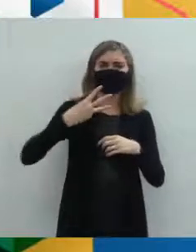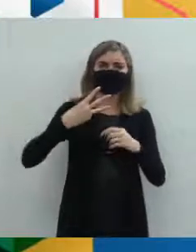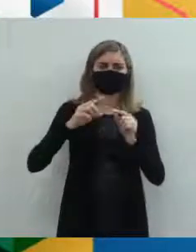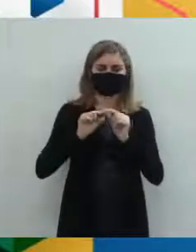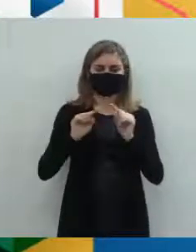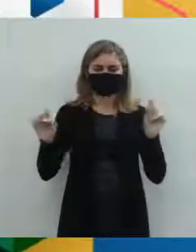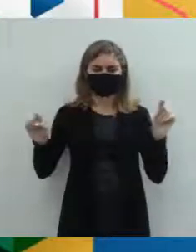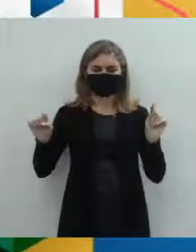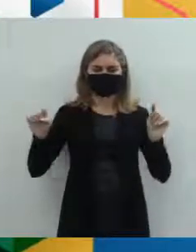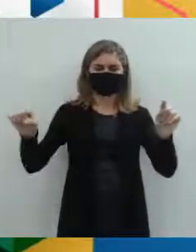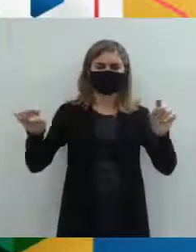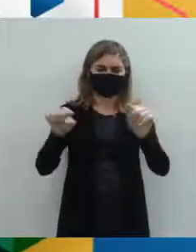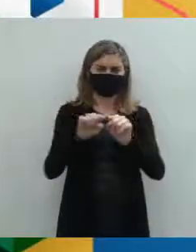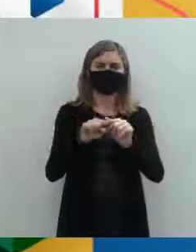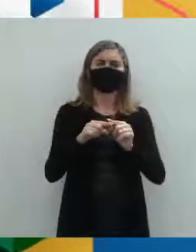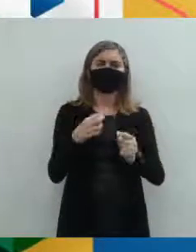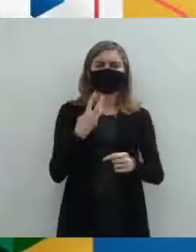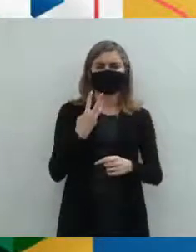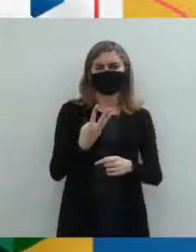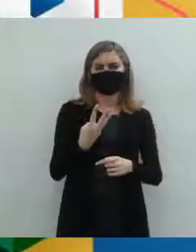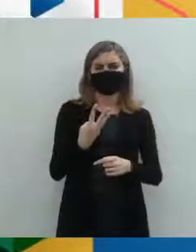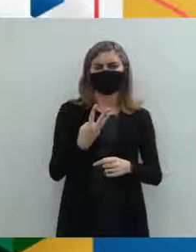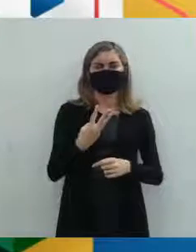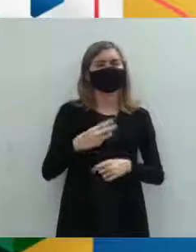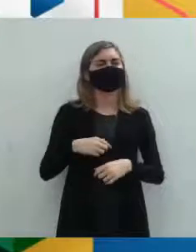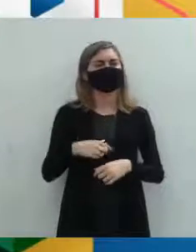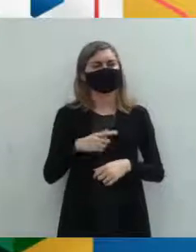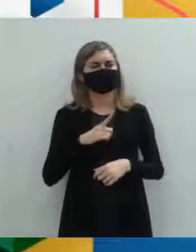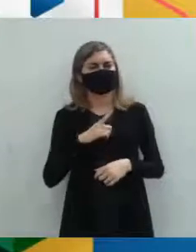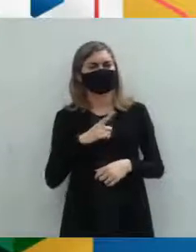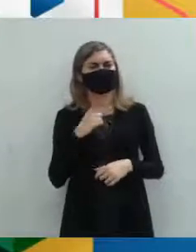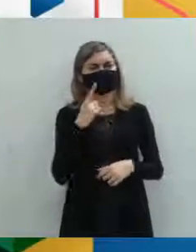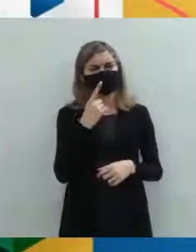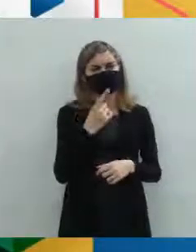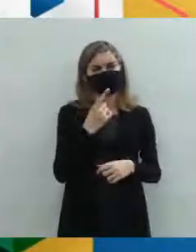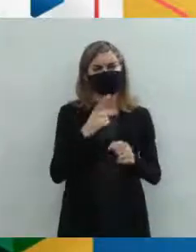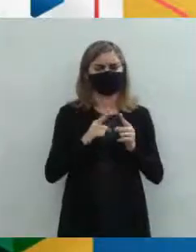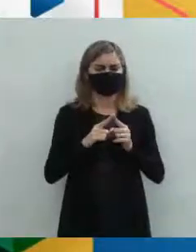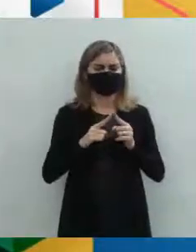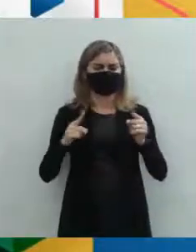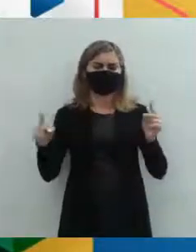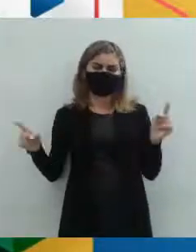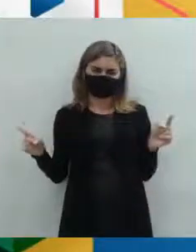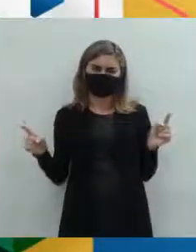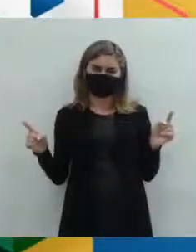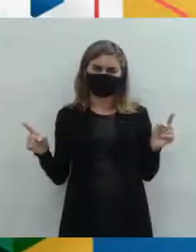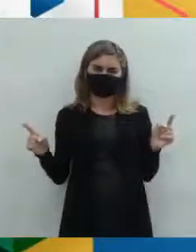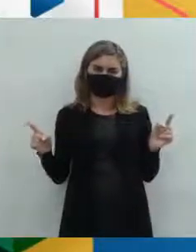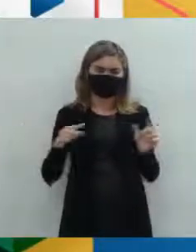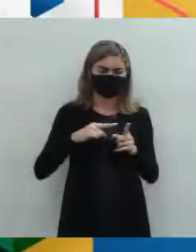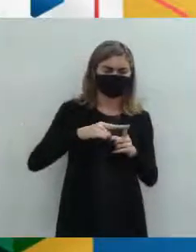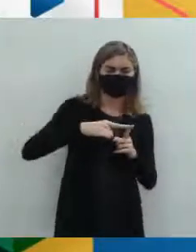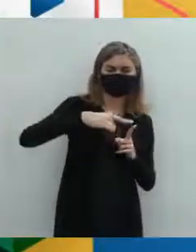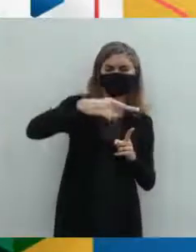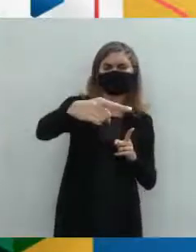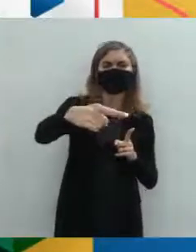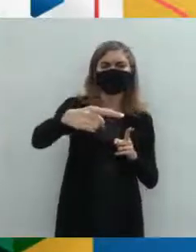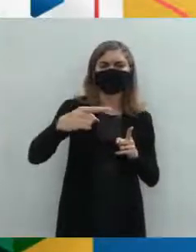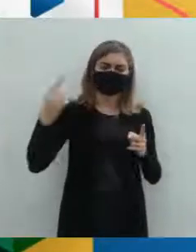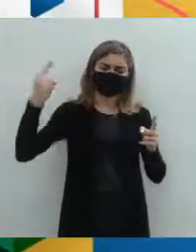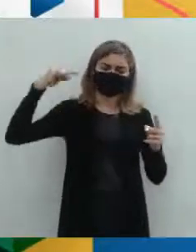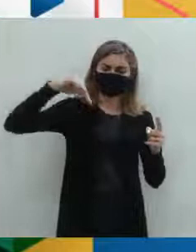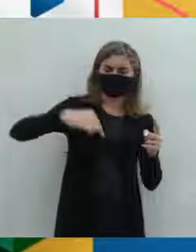dimensões, tá? E aí a gente tem o comprimento, a largura e